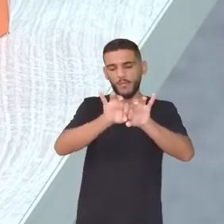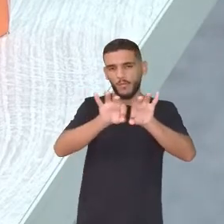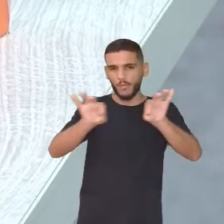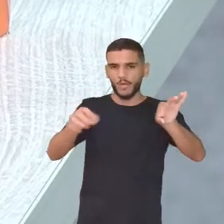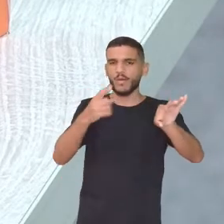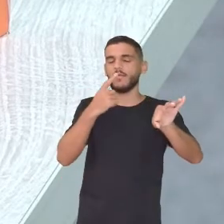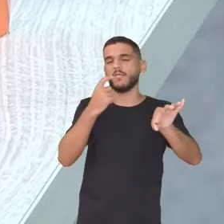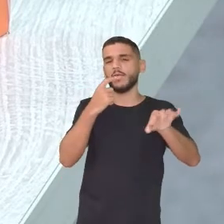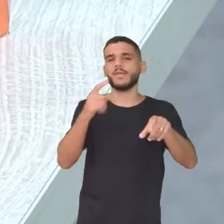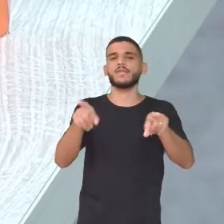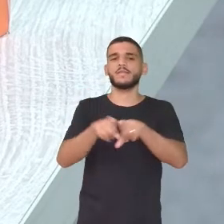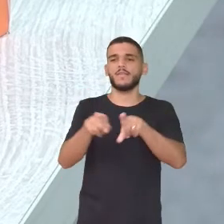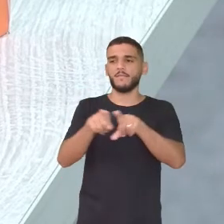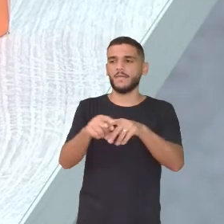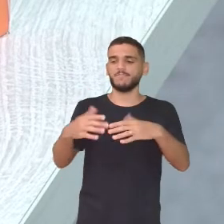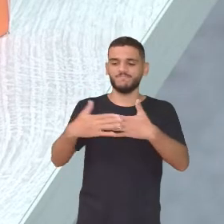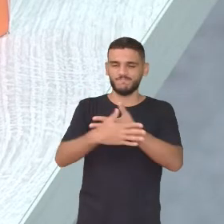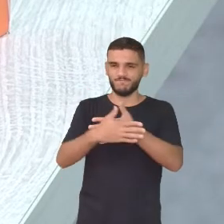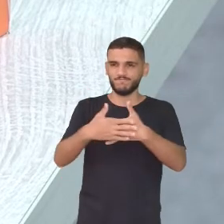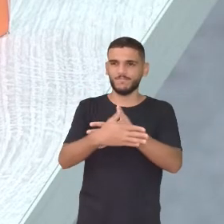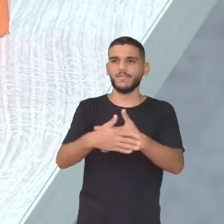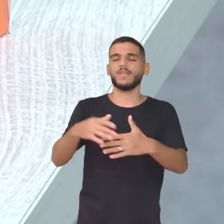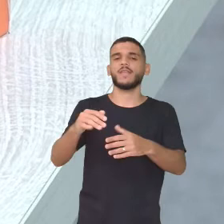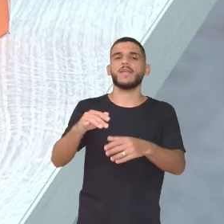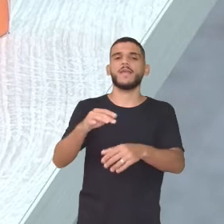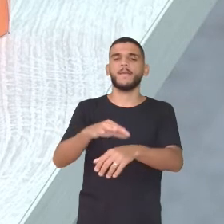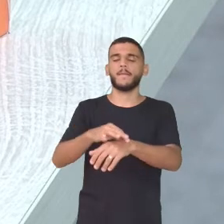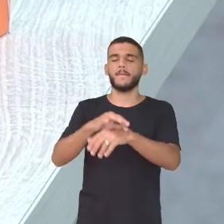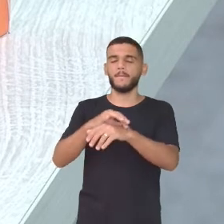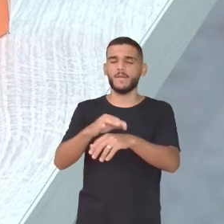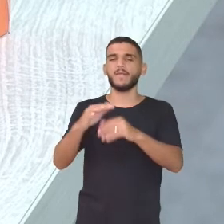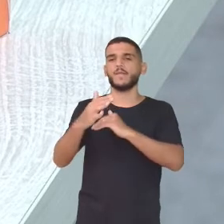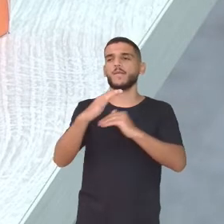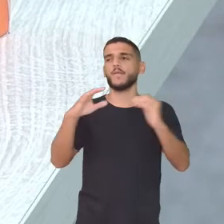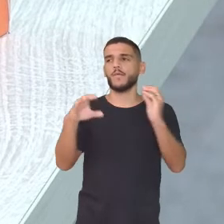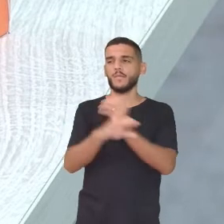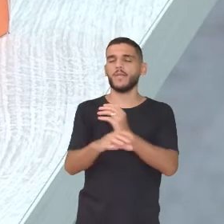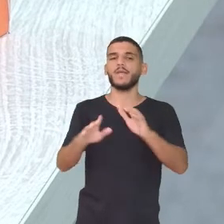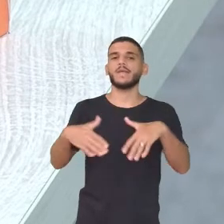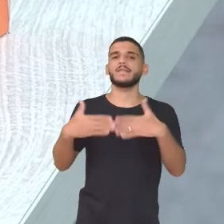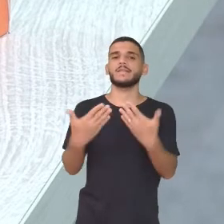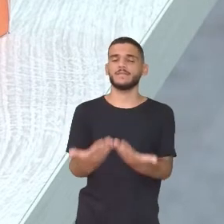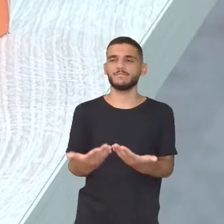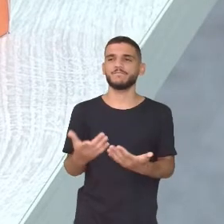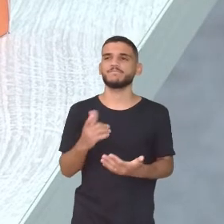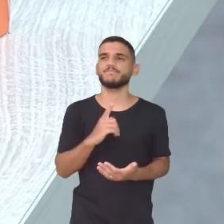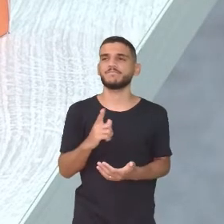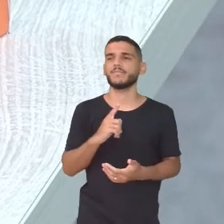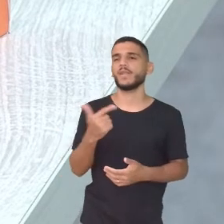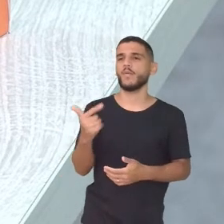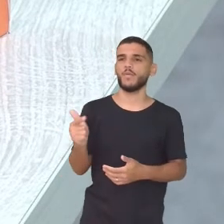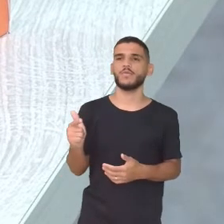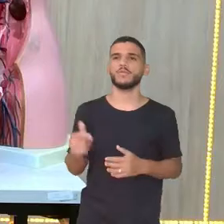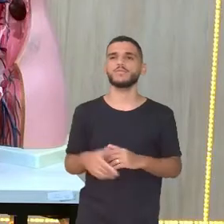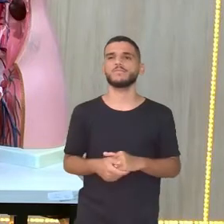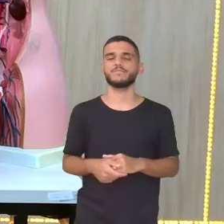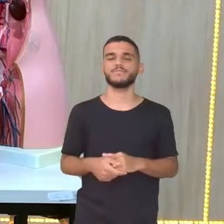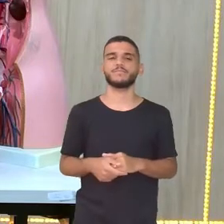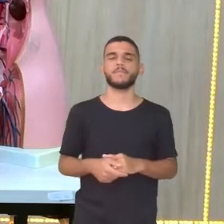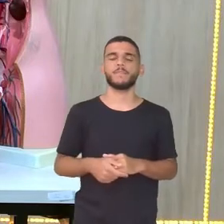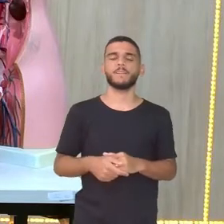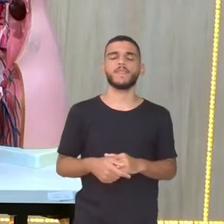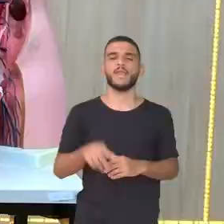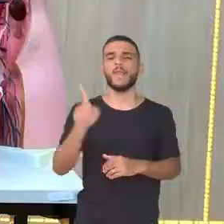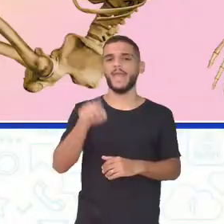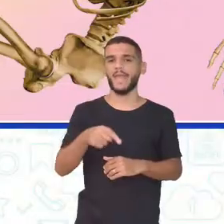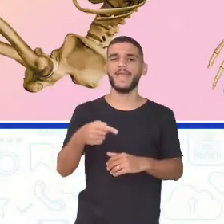o tecido aí da pele como um todo. Mas, além do tecido adiposo, a gente tem mais um tecido, né? A